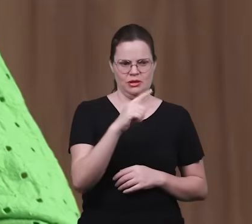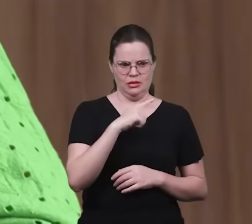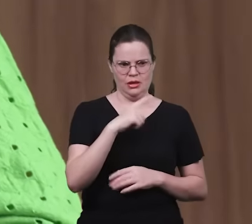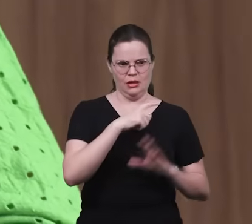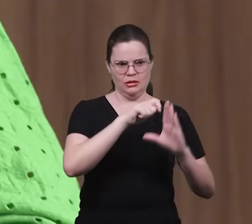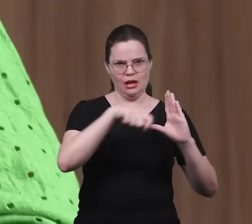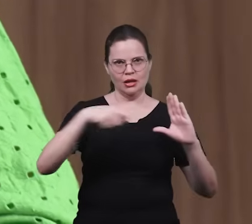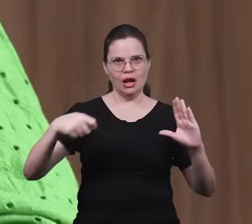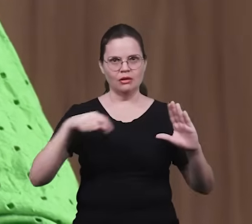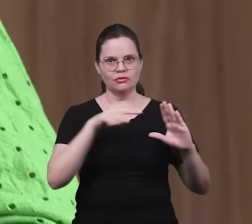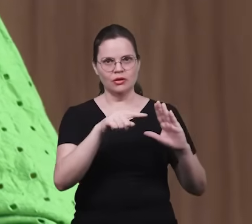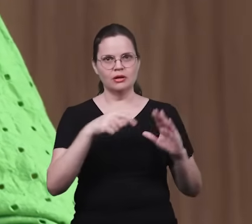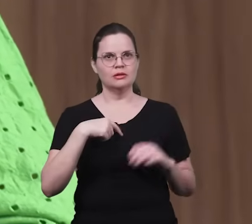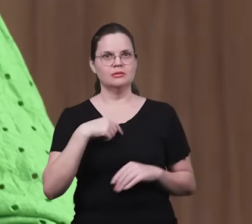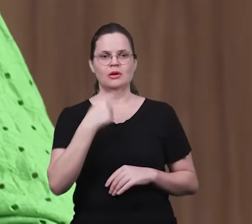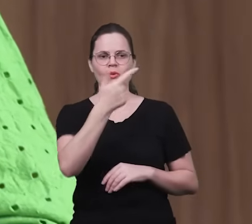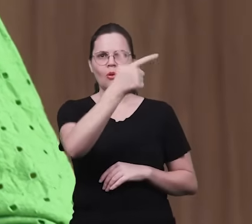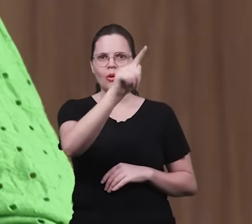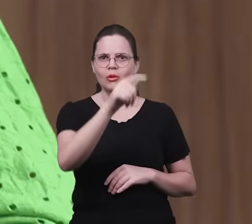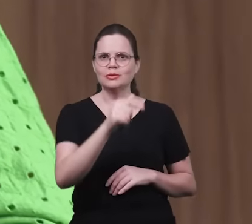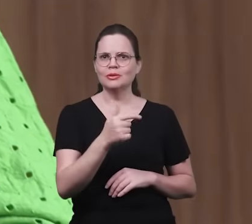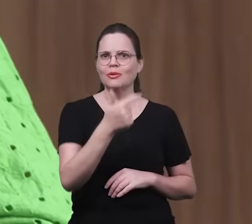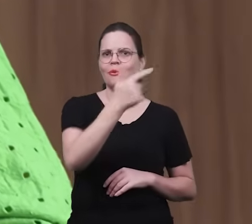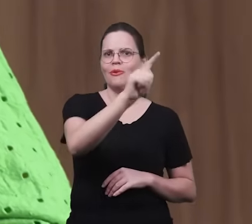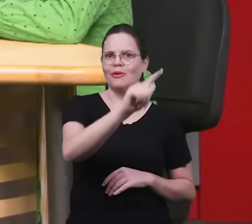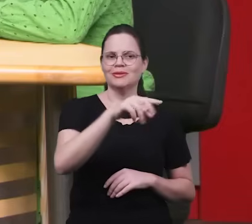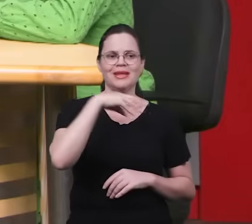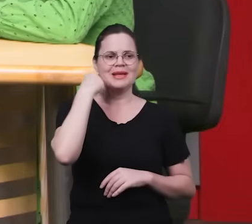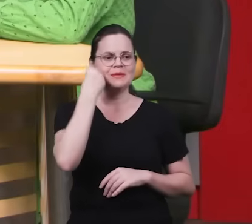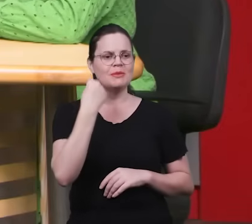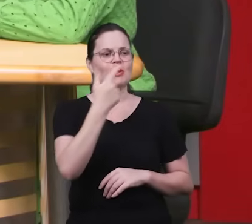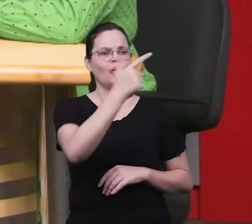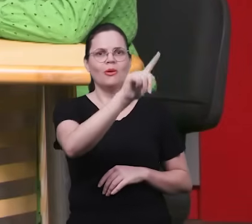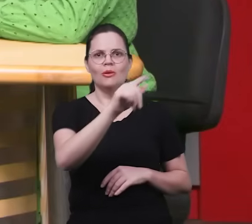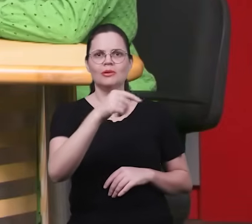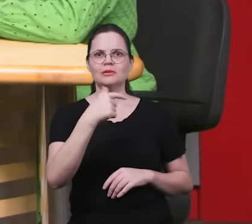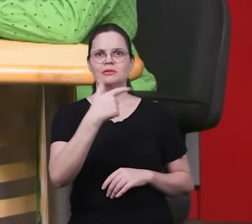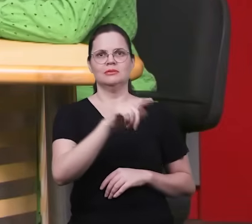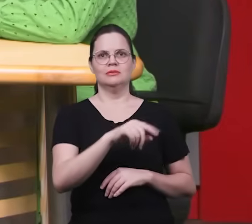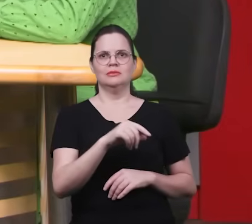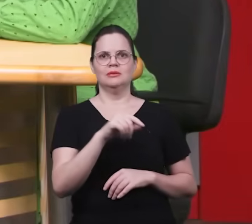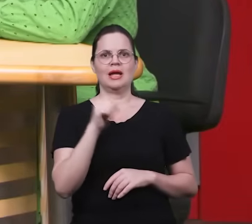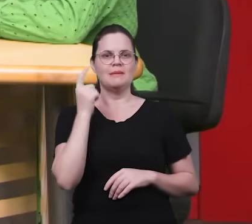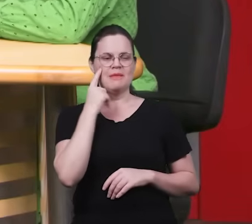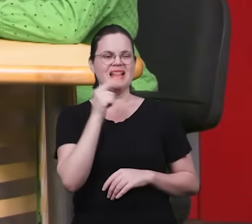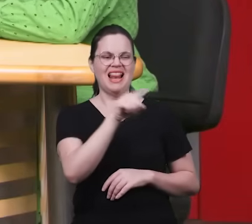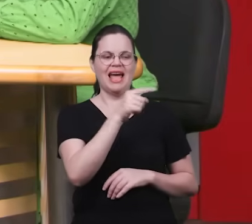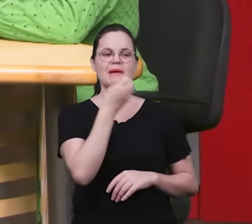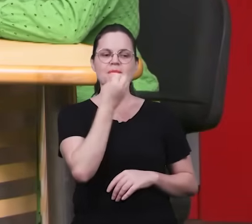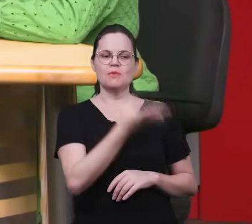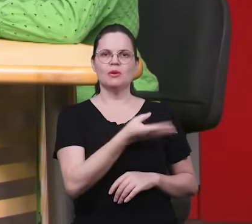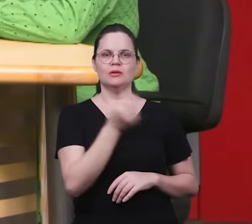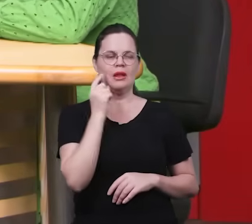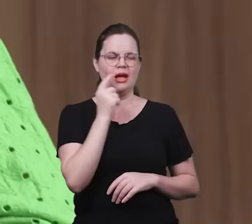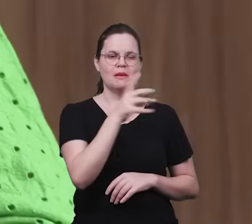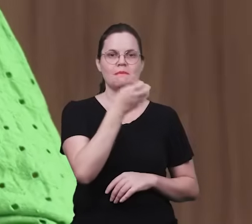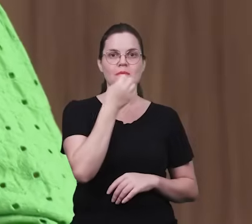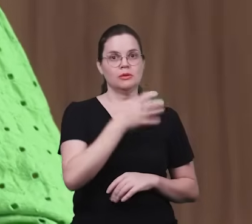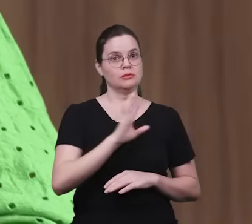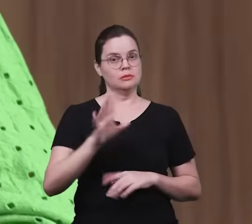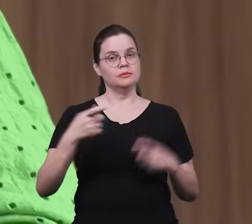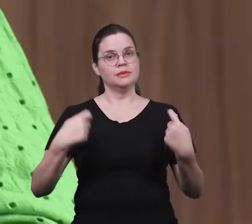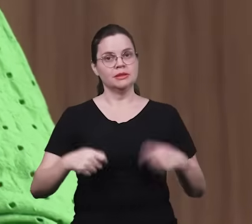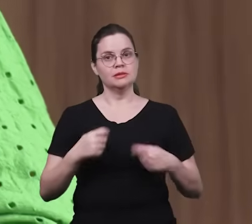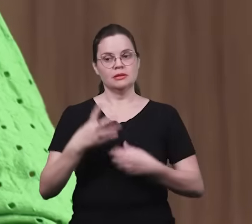está gravando no vídeo, do que o outro está experimentando, aquilo que é bom. Então, acho que essa conversa é muito